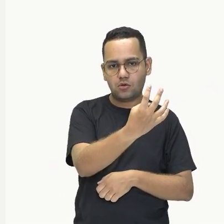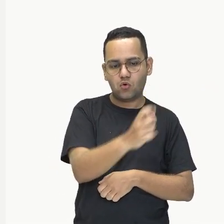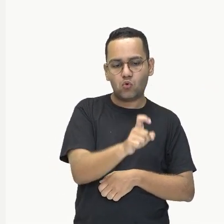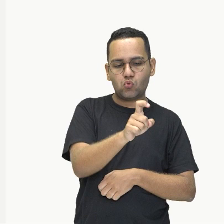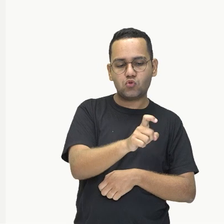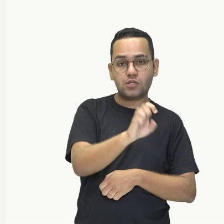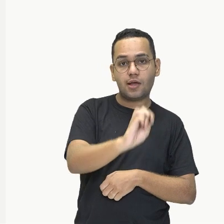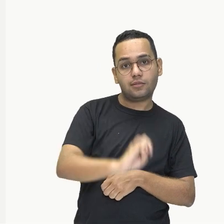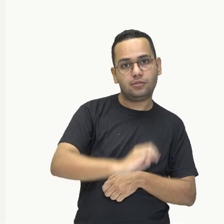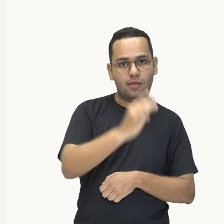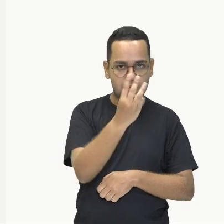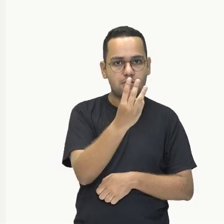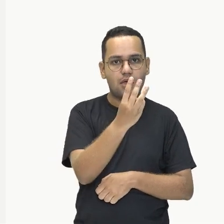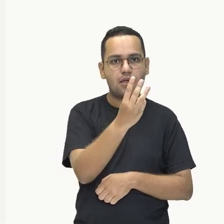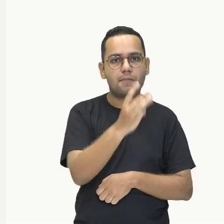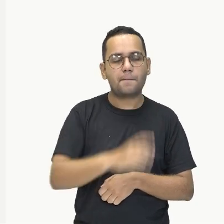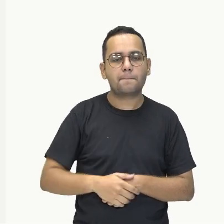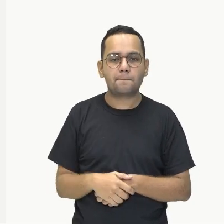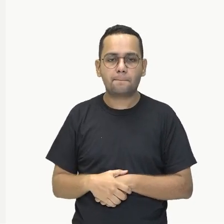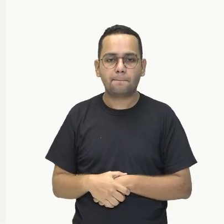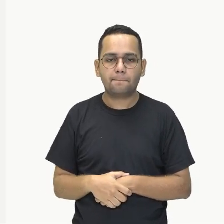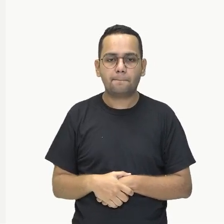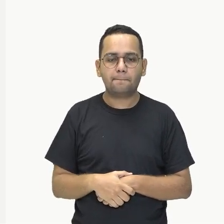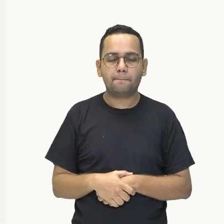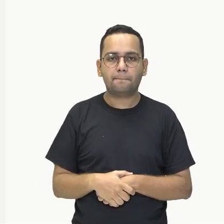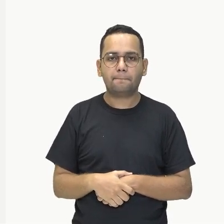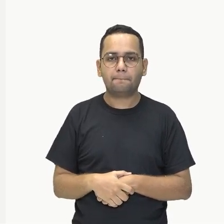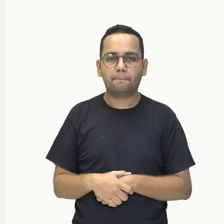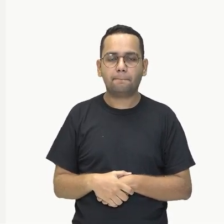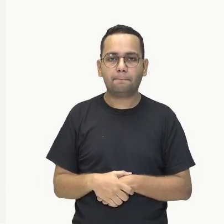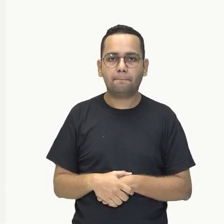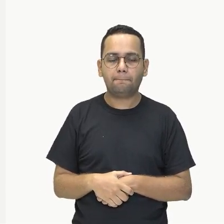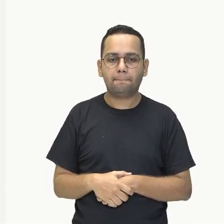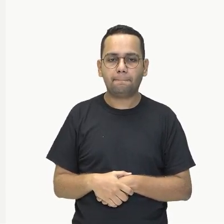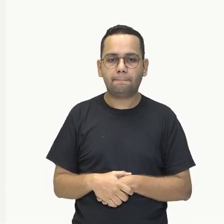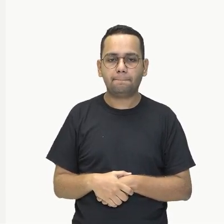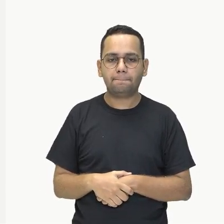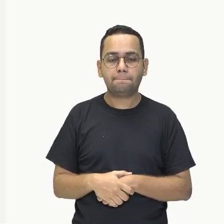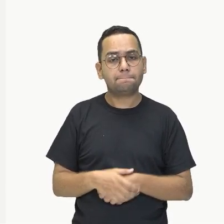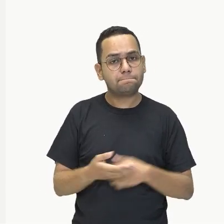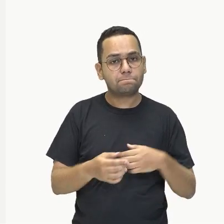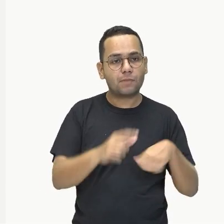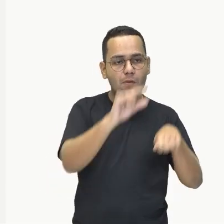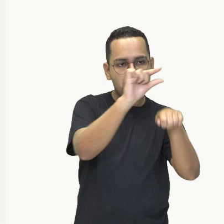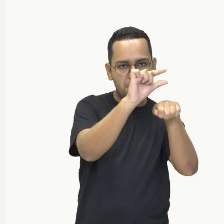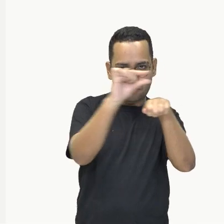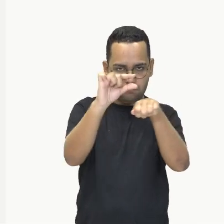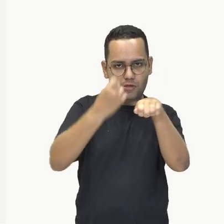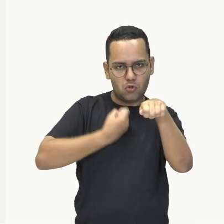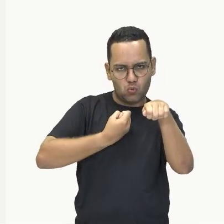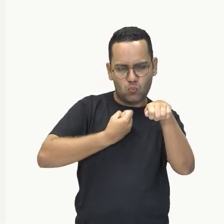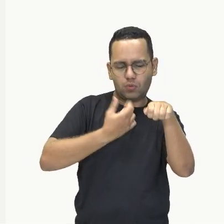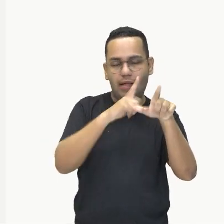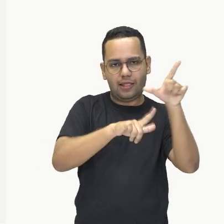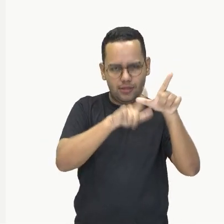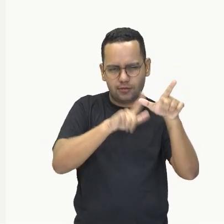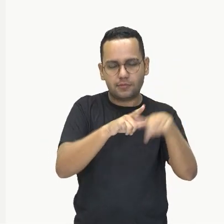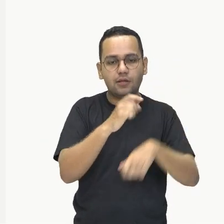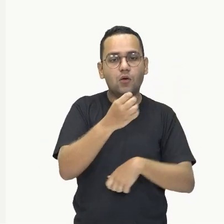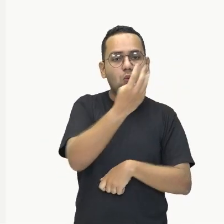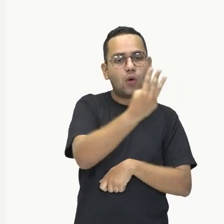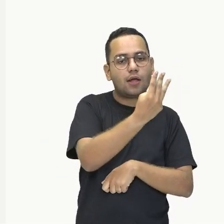é elevado ao cubo, ou à terceira potência. Basta a gente somar. Ó. 4 mais